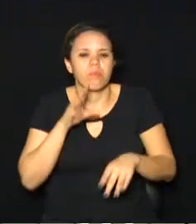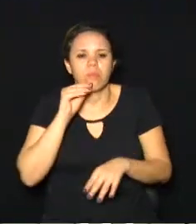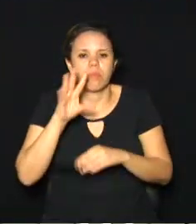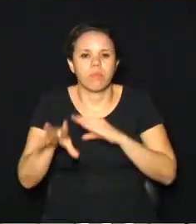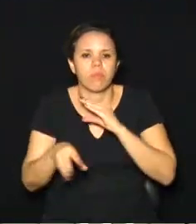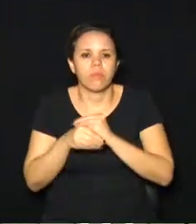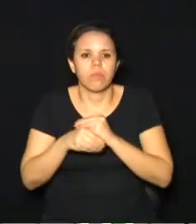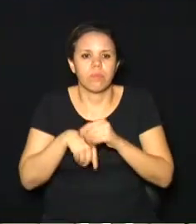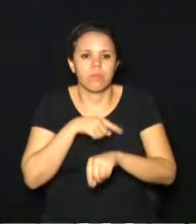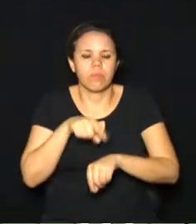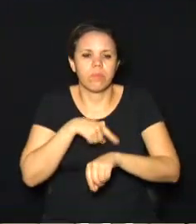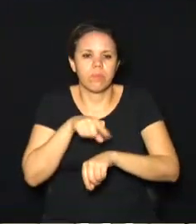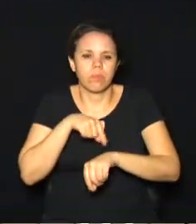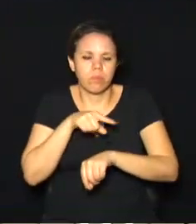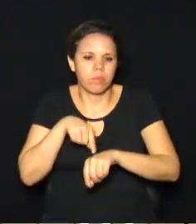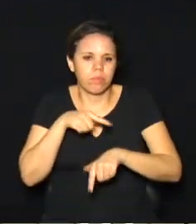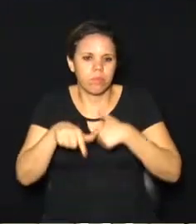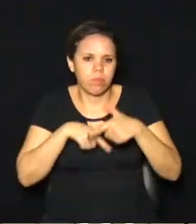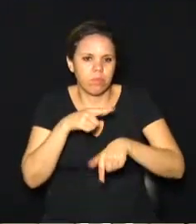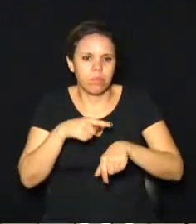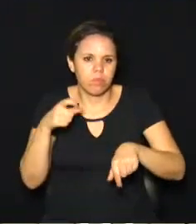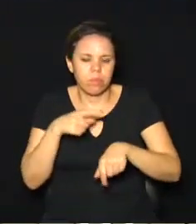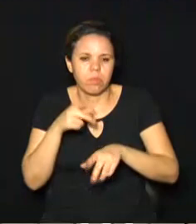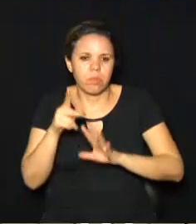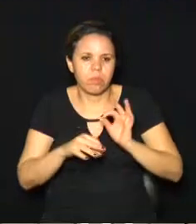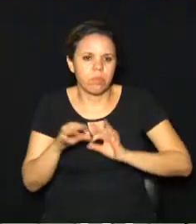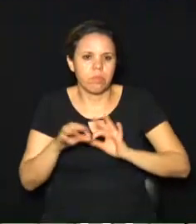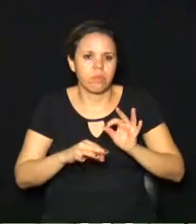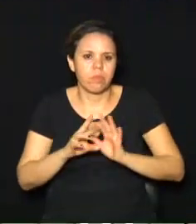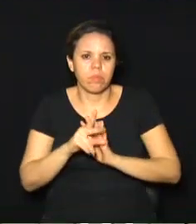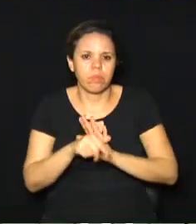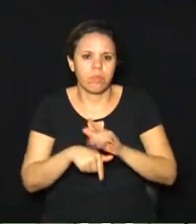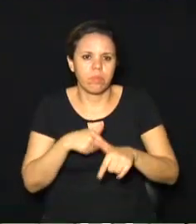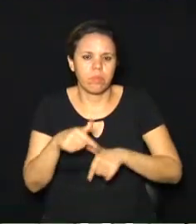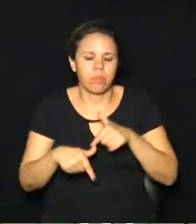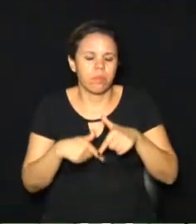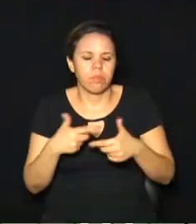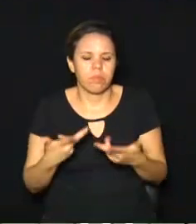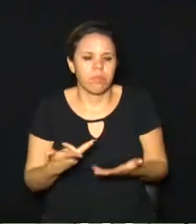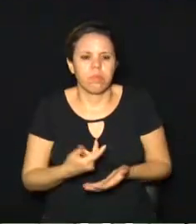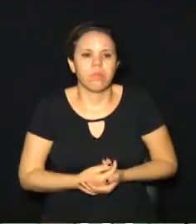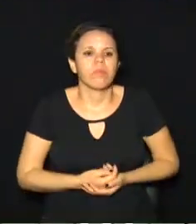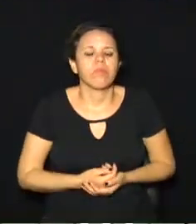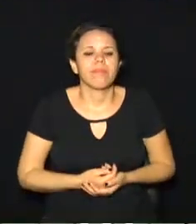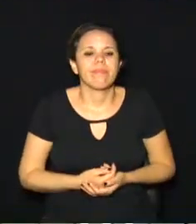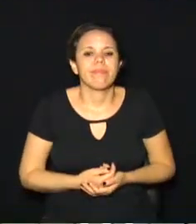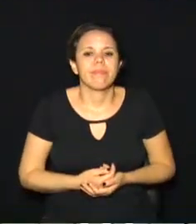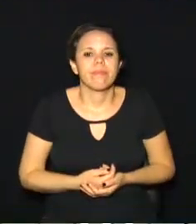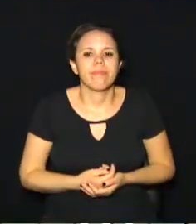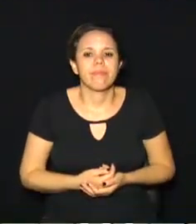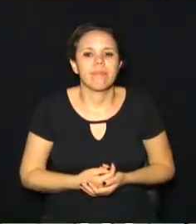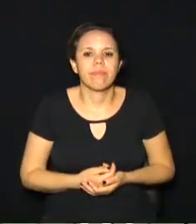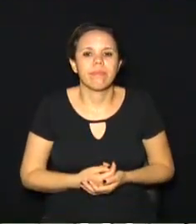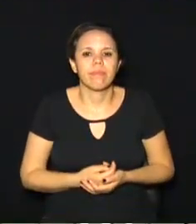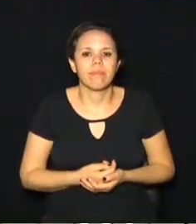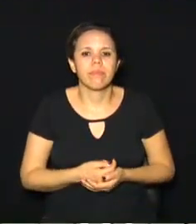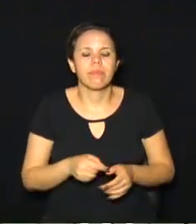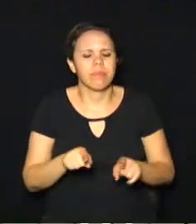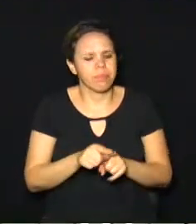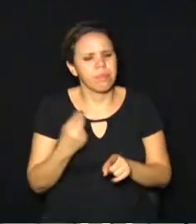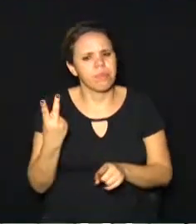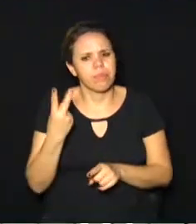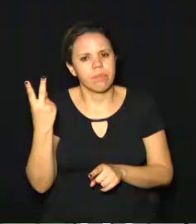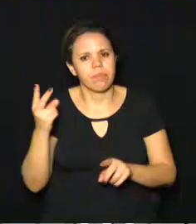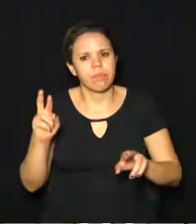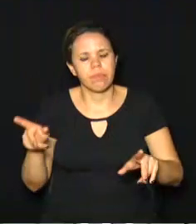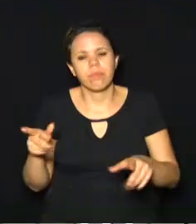complementado com horas complementares, com projetos, com outros tipos de atividade. E isso dá um determinado valor.